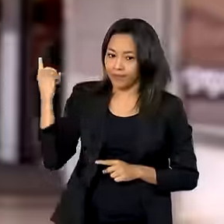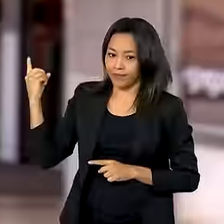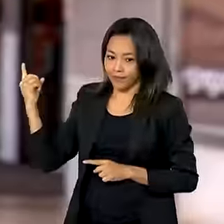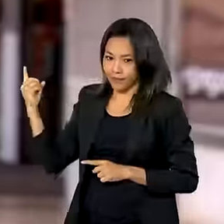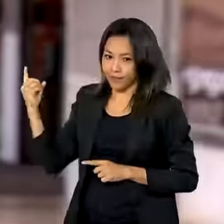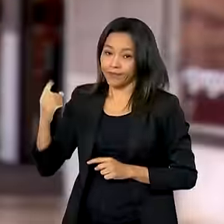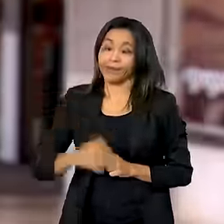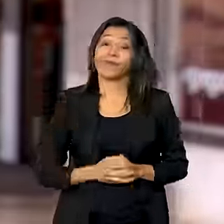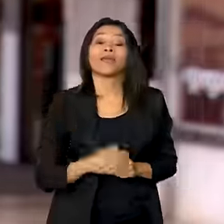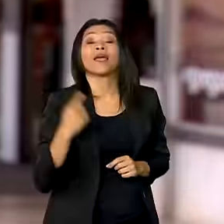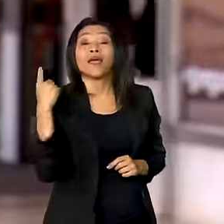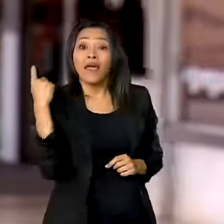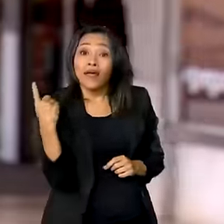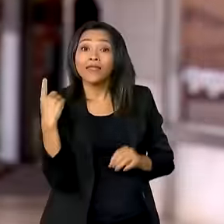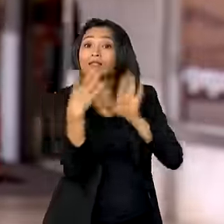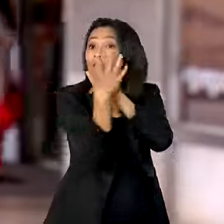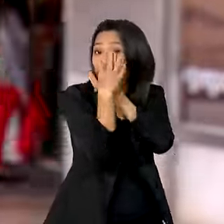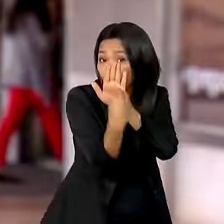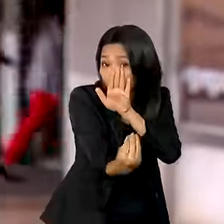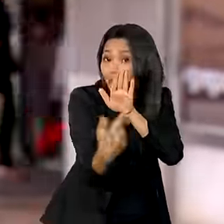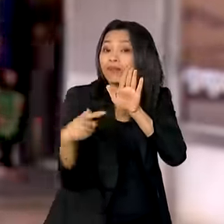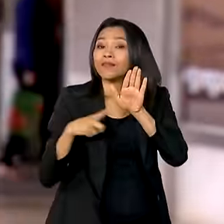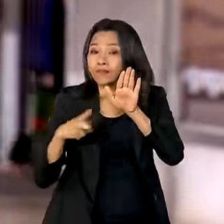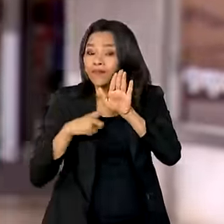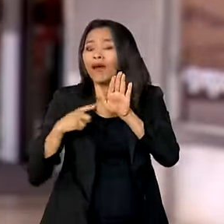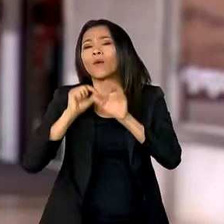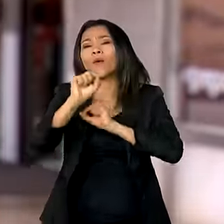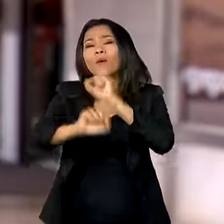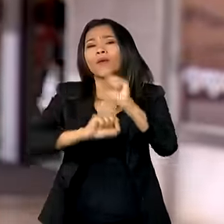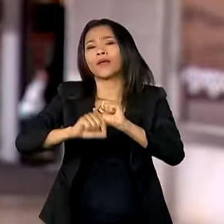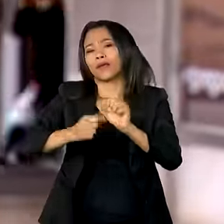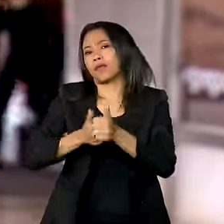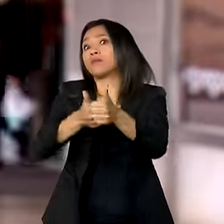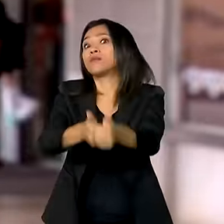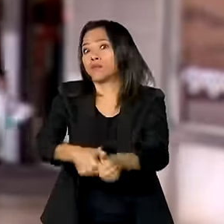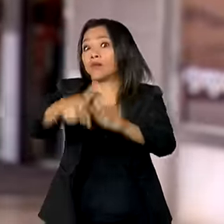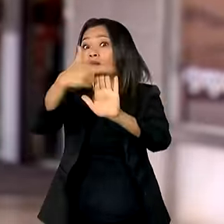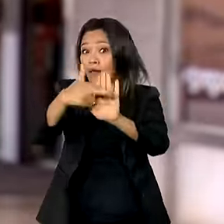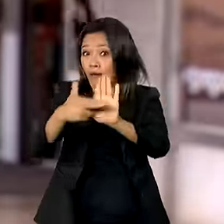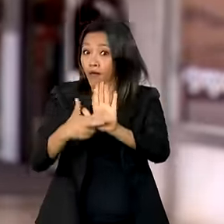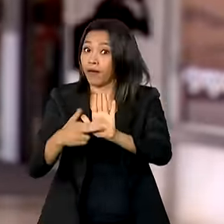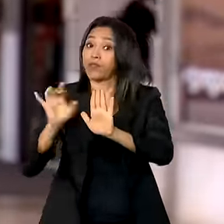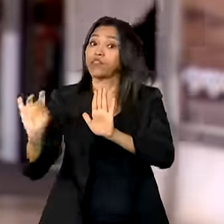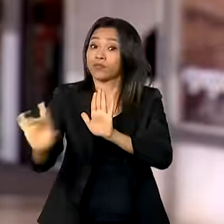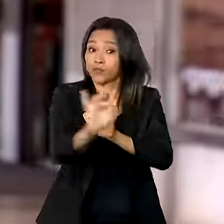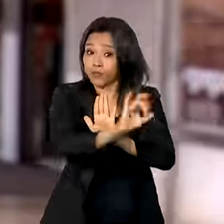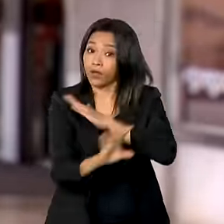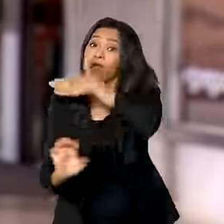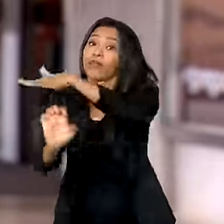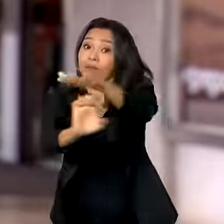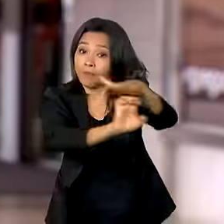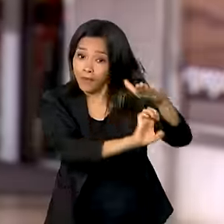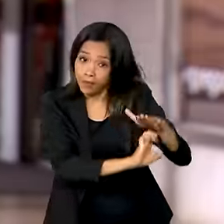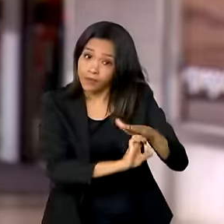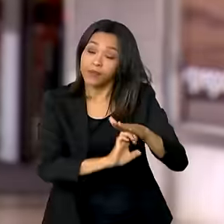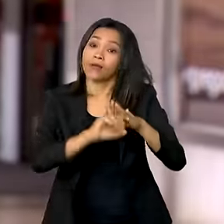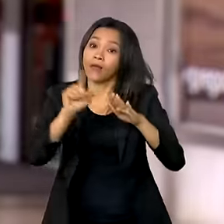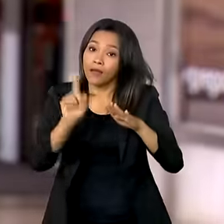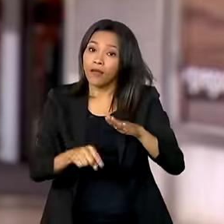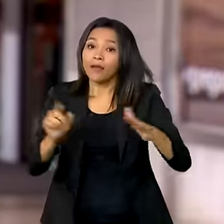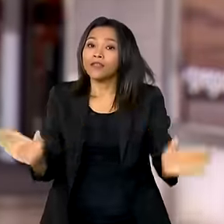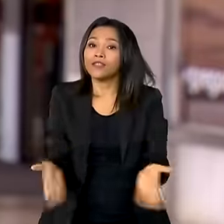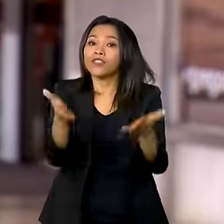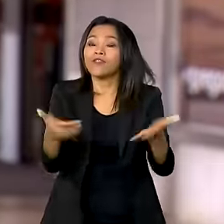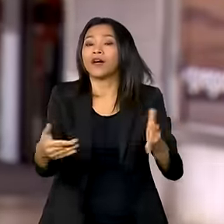O stopover está disponível de acordo com as regras de cada companhia aérea e é incentivado pelo